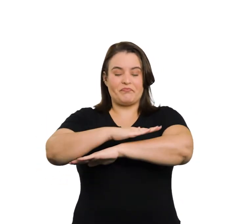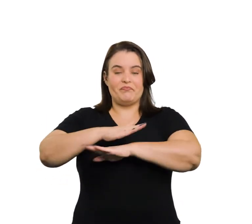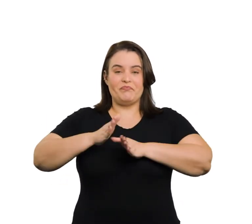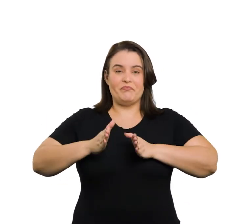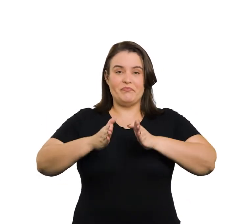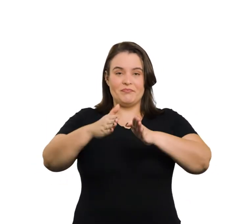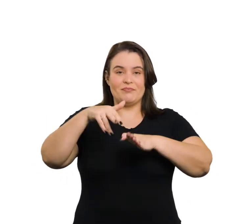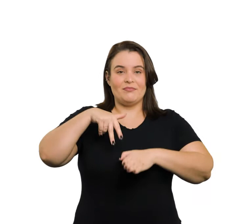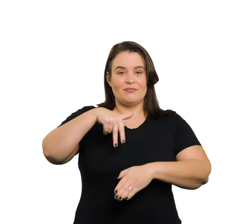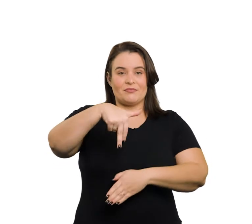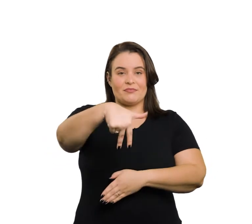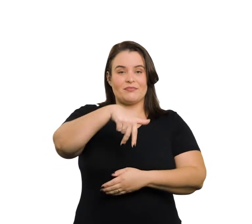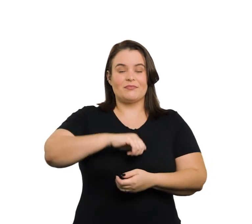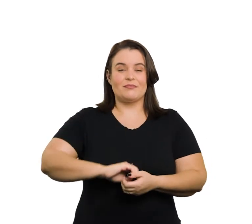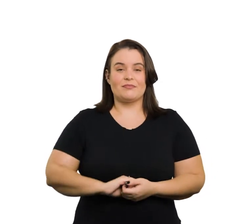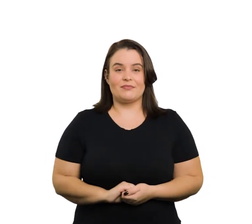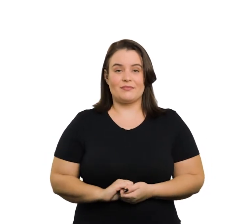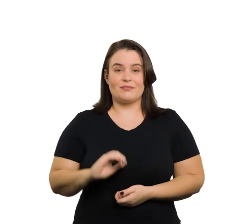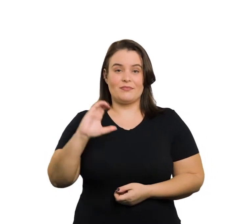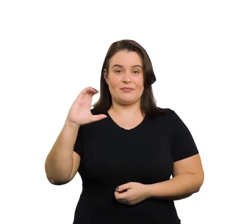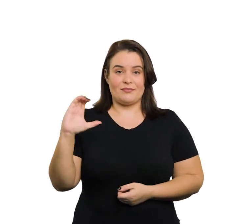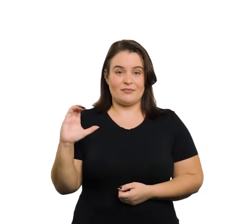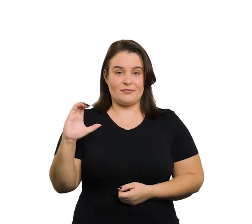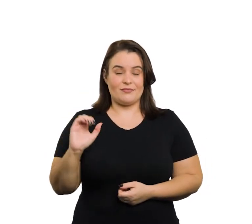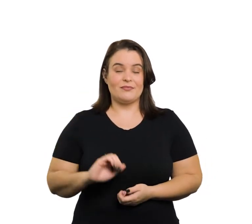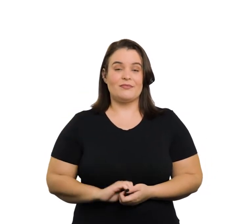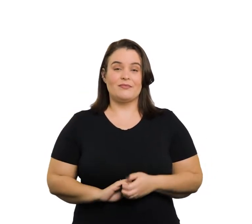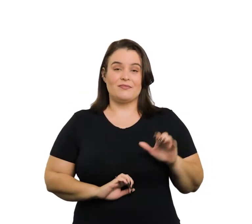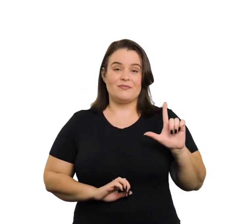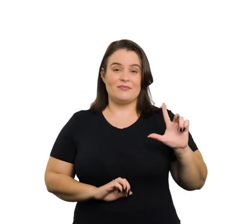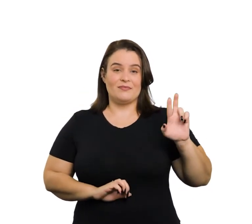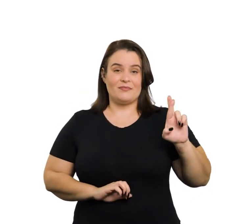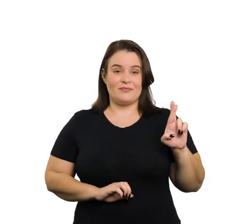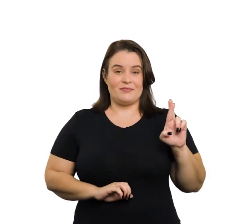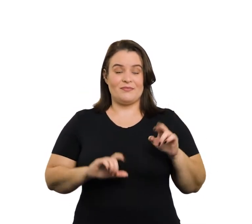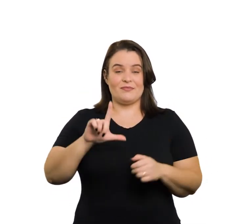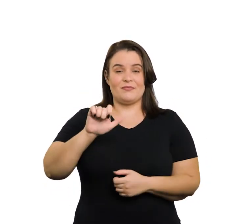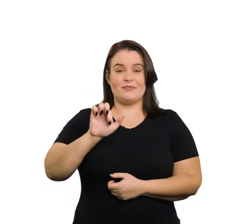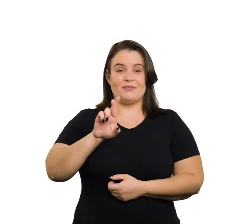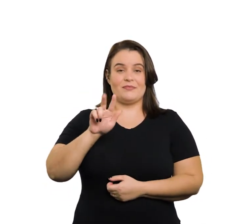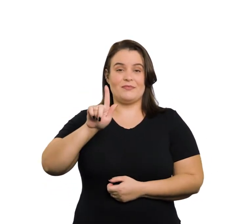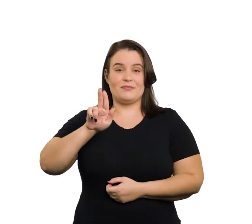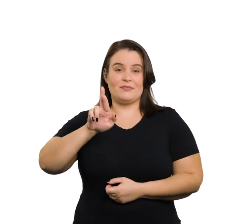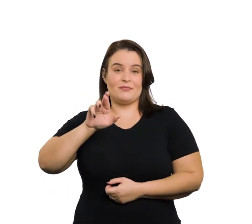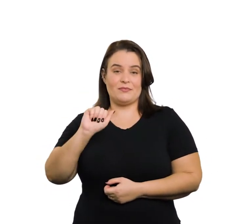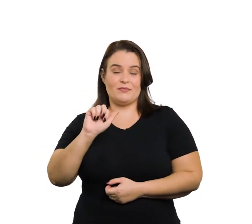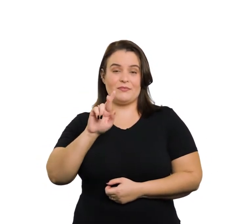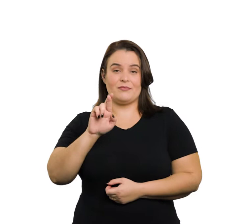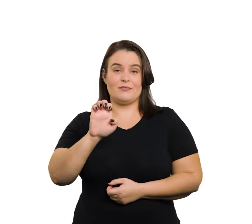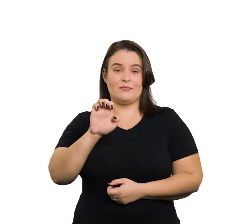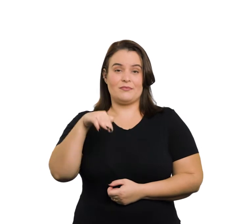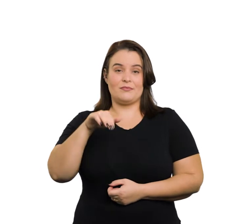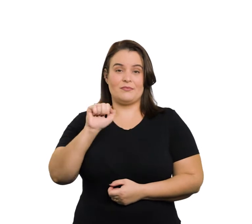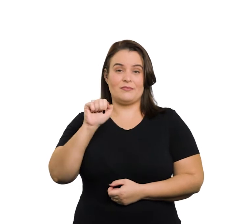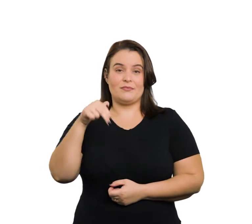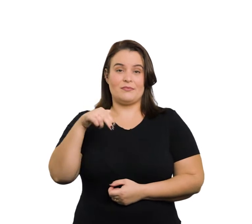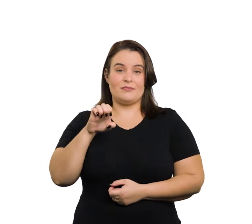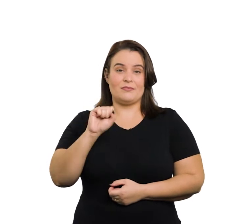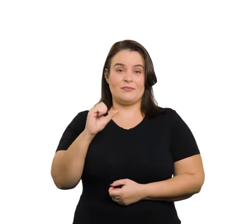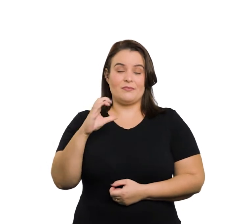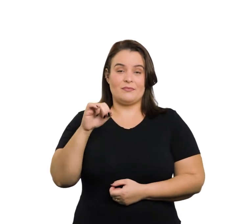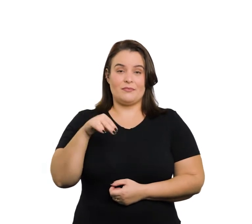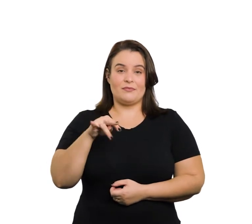passeio. C. Largura remanescente, LR. A largura remanescente,